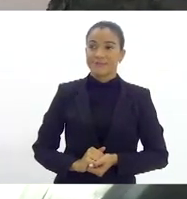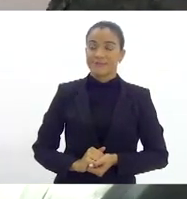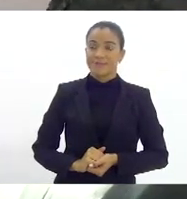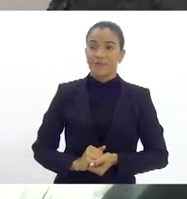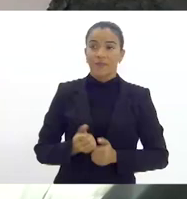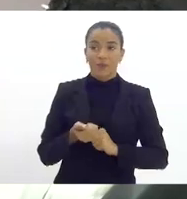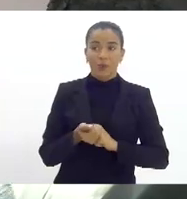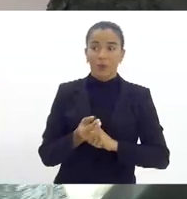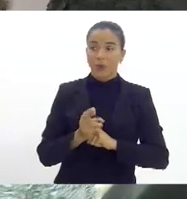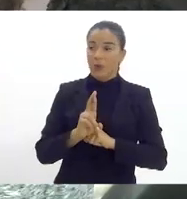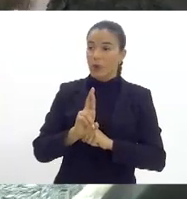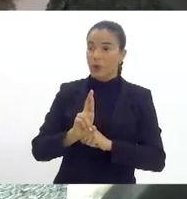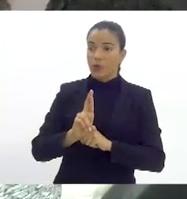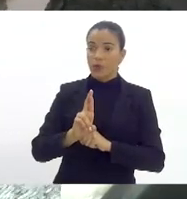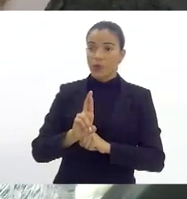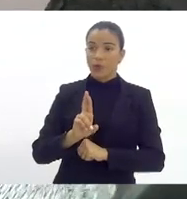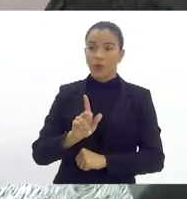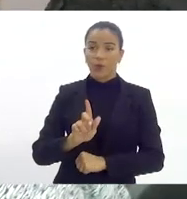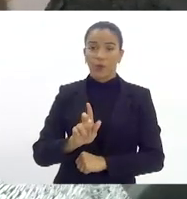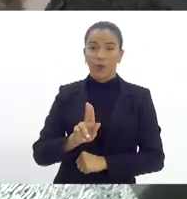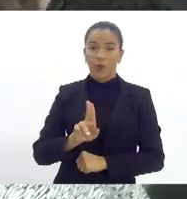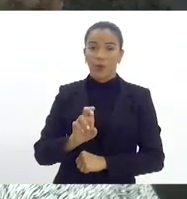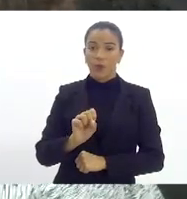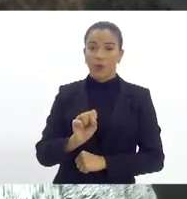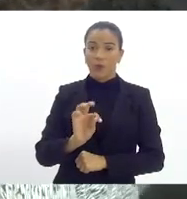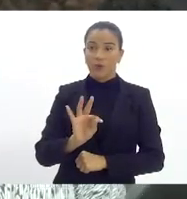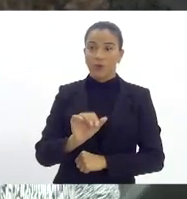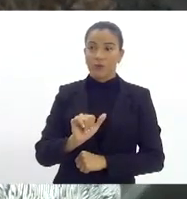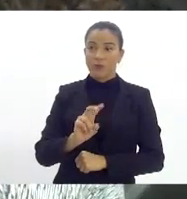Doutor Gustavo Matos